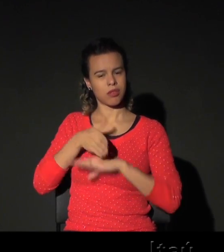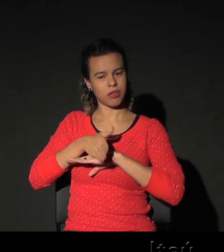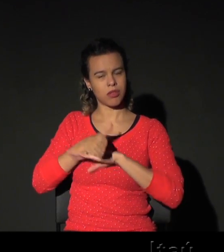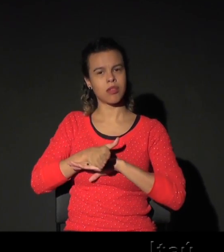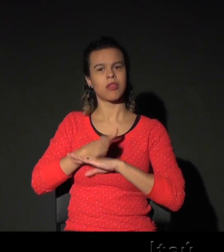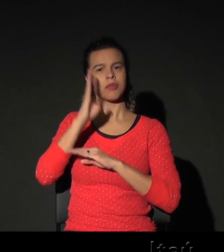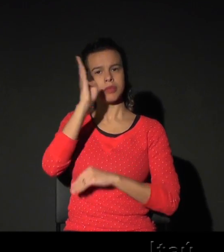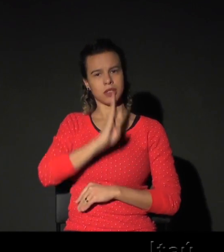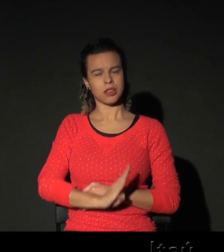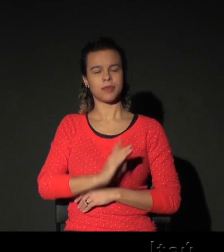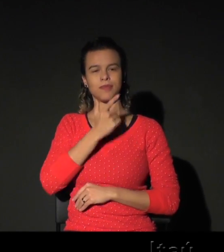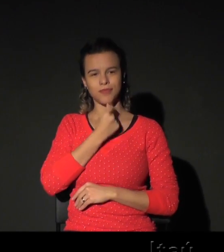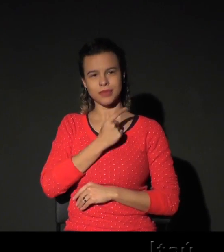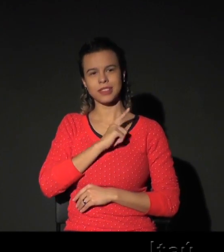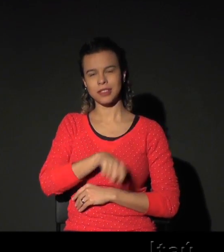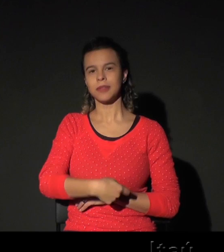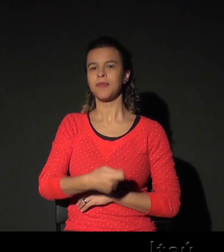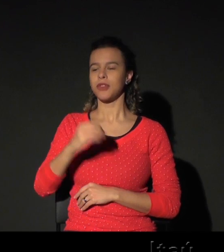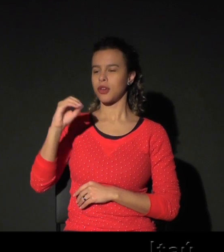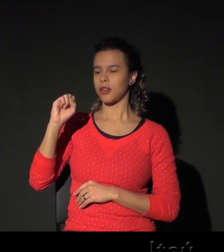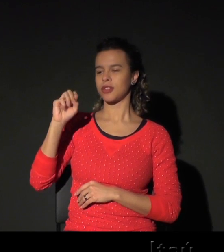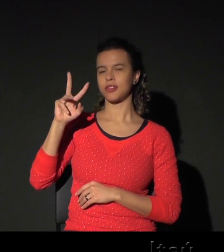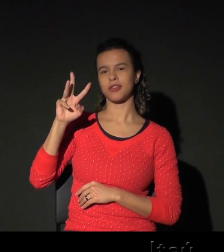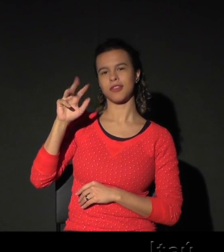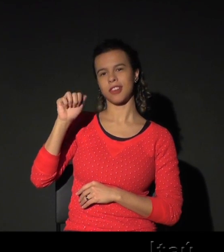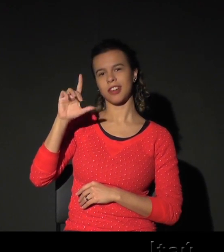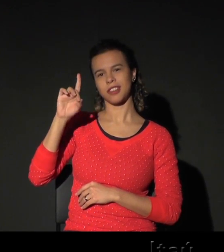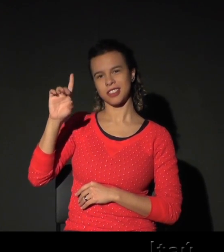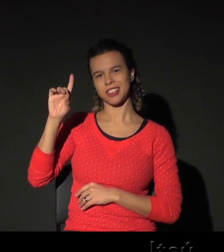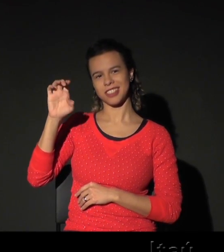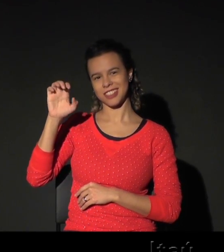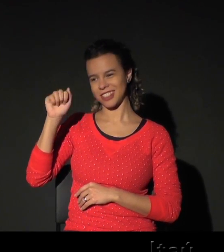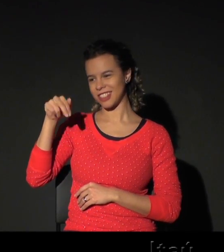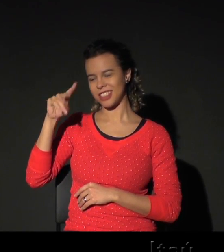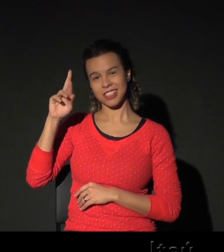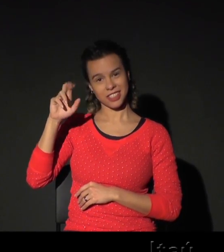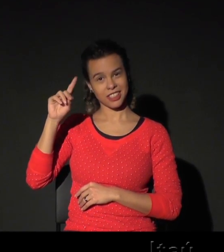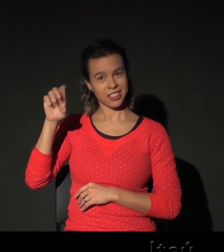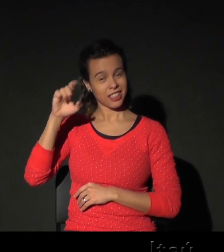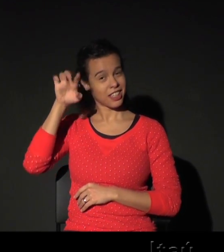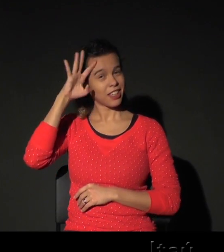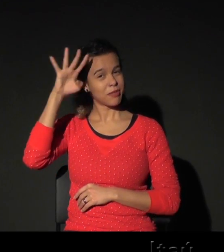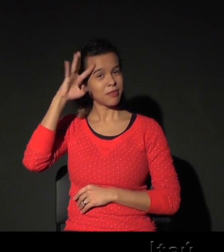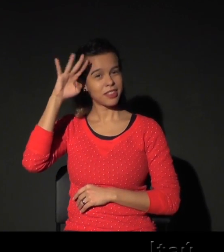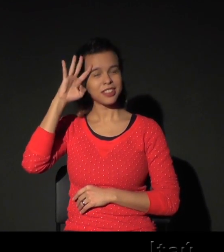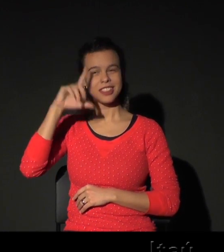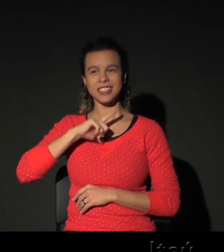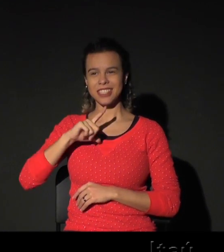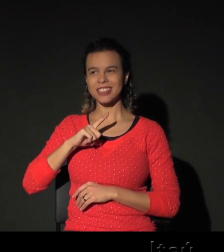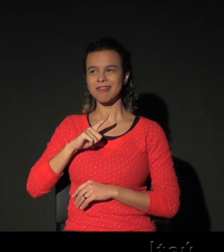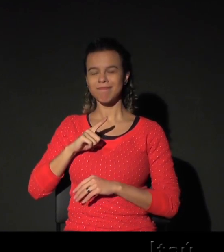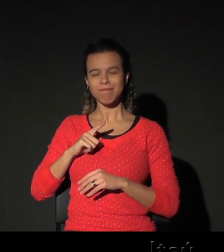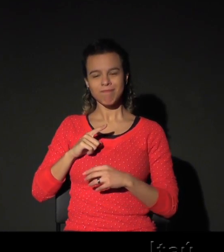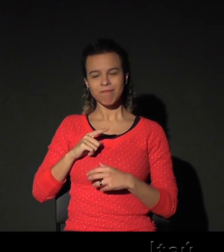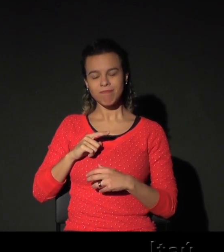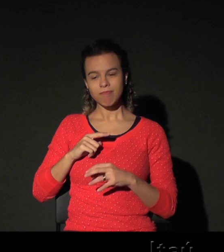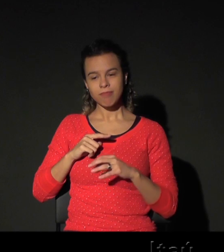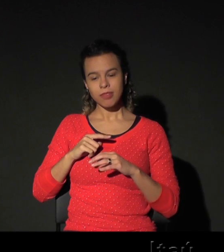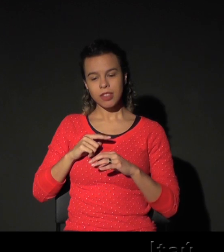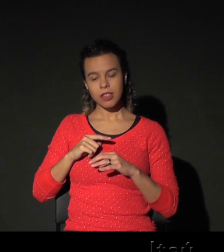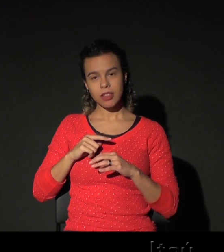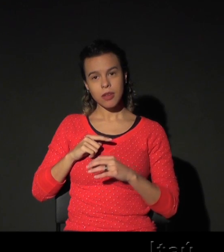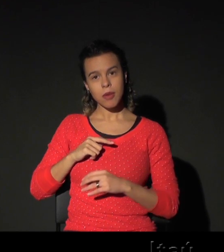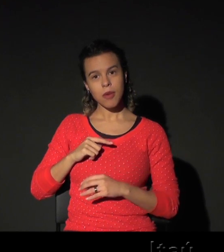jojol de Andrade né Eh em relação à possibilidade de um Imaginário né que minimamente desloca essa né